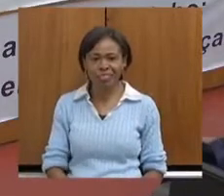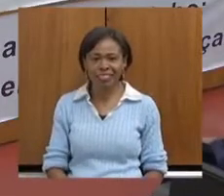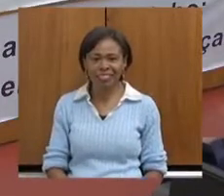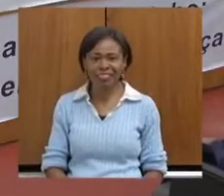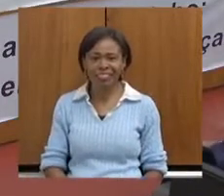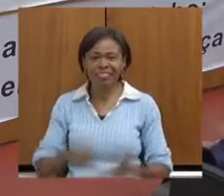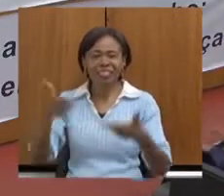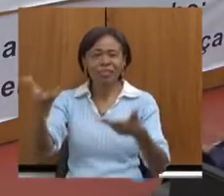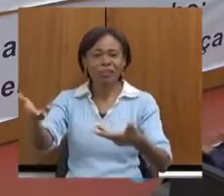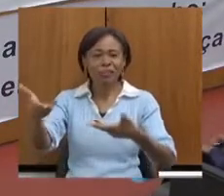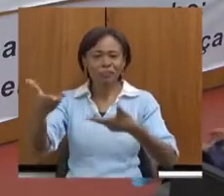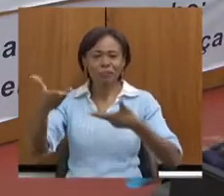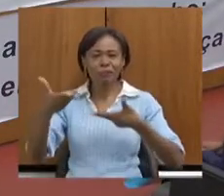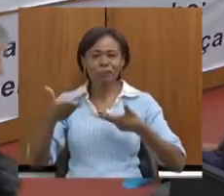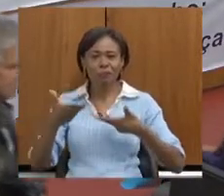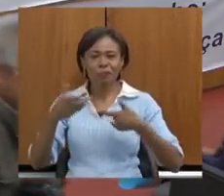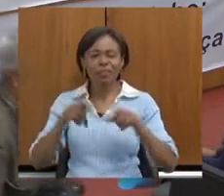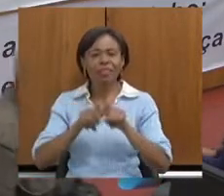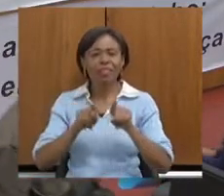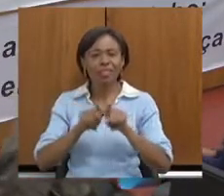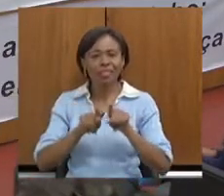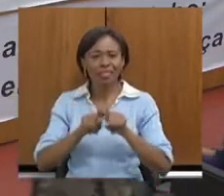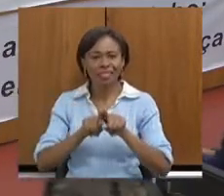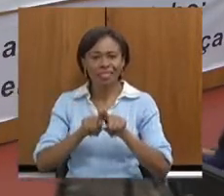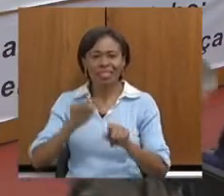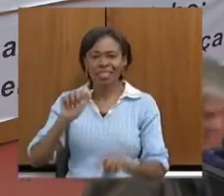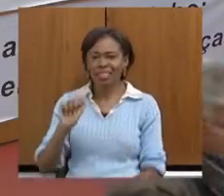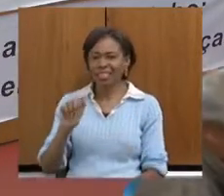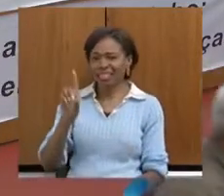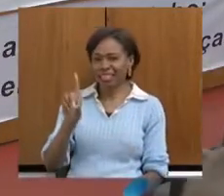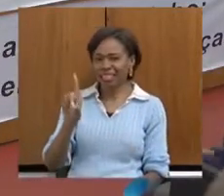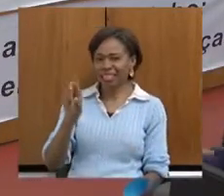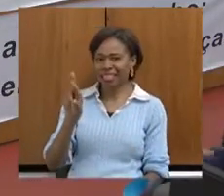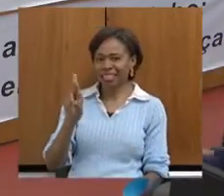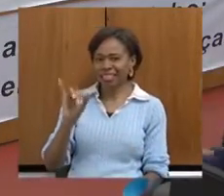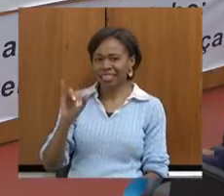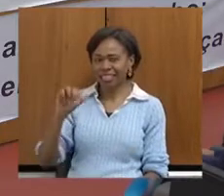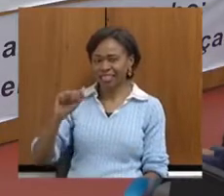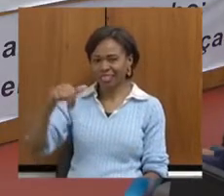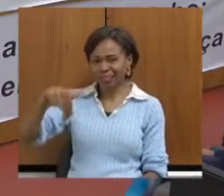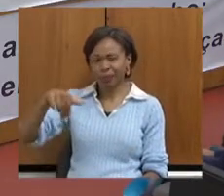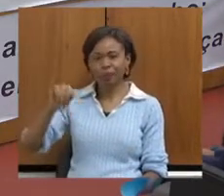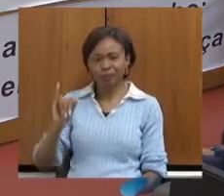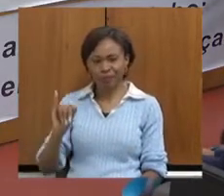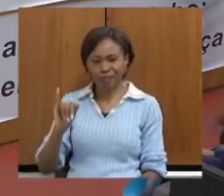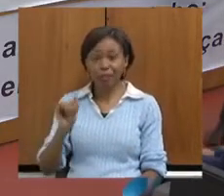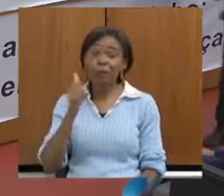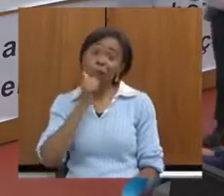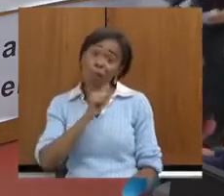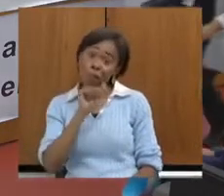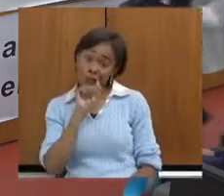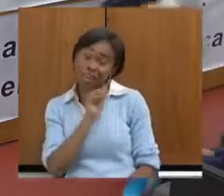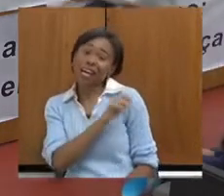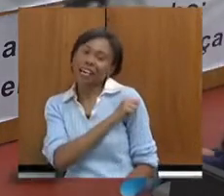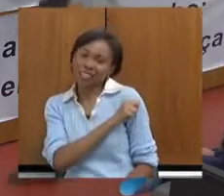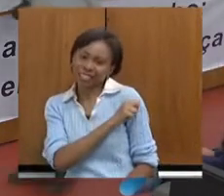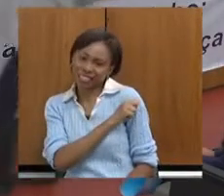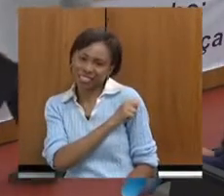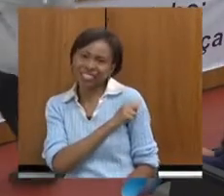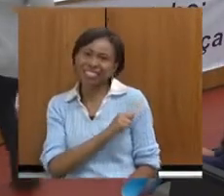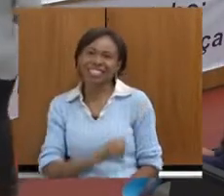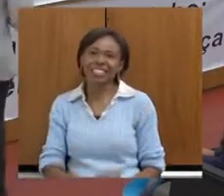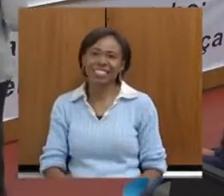convidar para estar conosco também a Adriane Adriane Aparecida Rodrigues que a mãe de aluno e